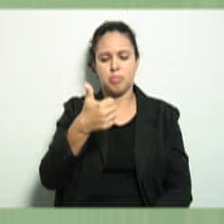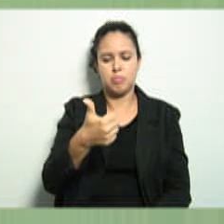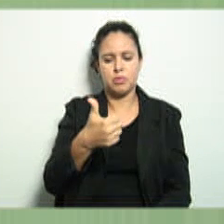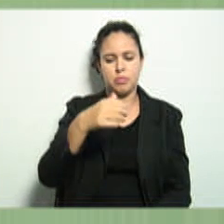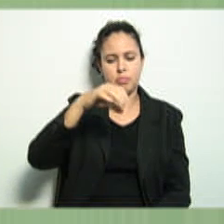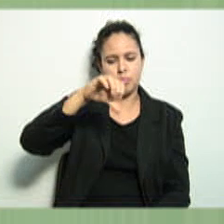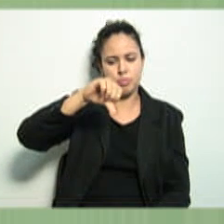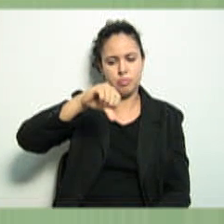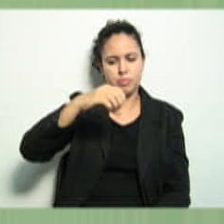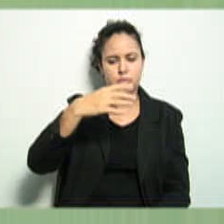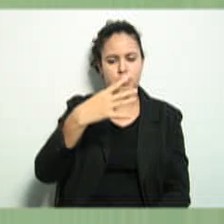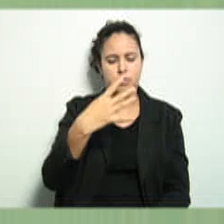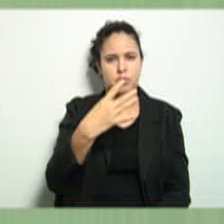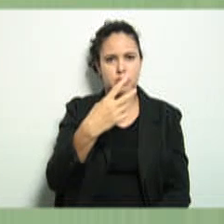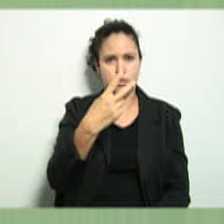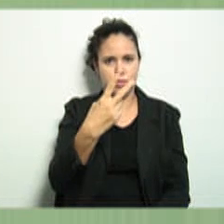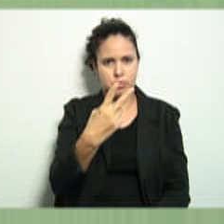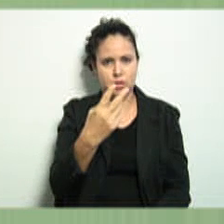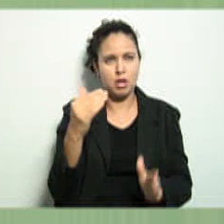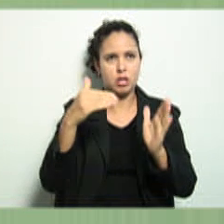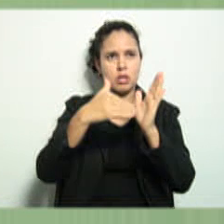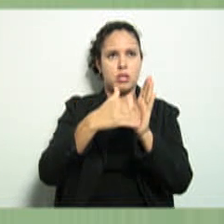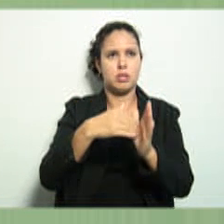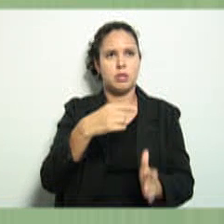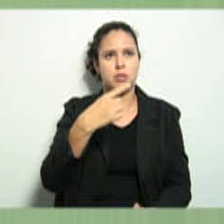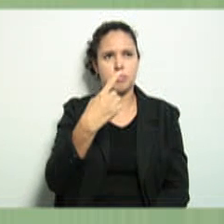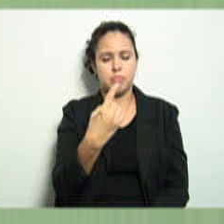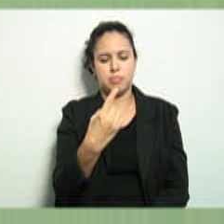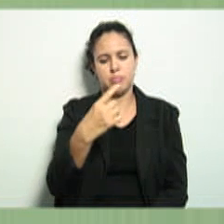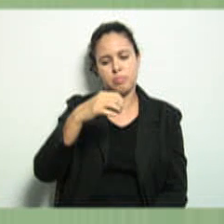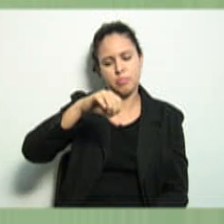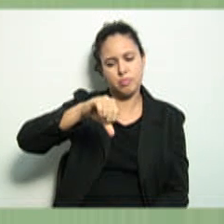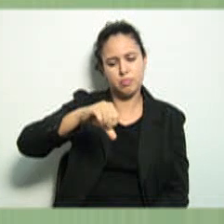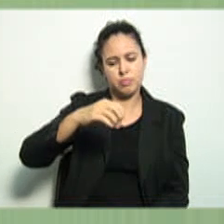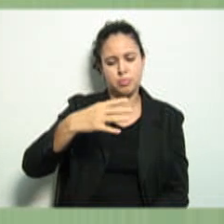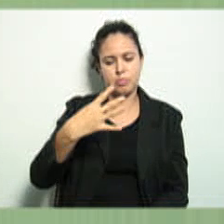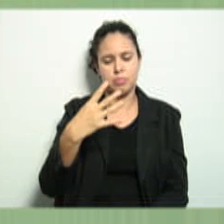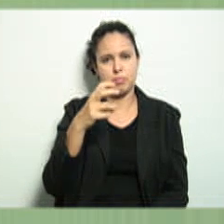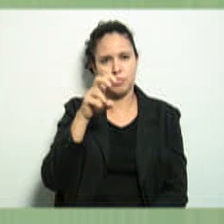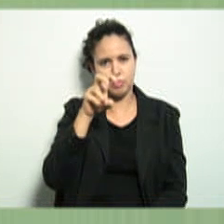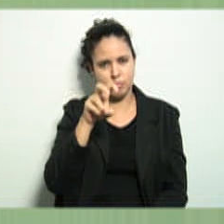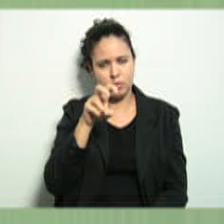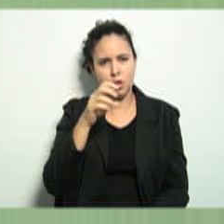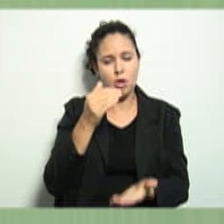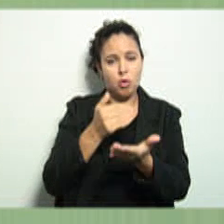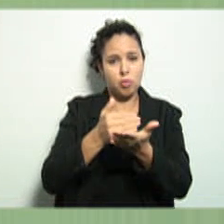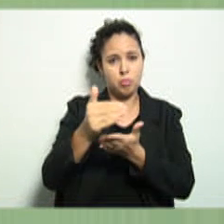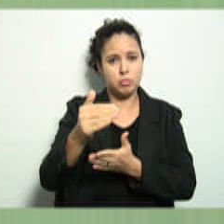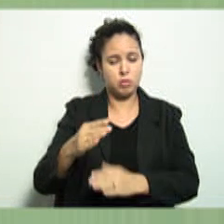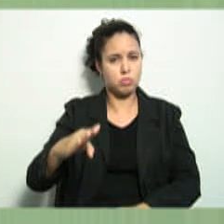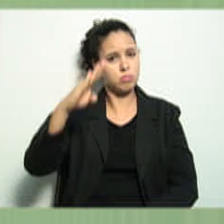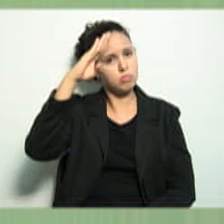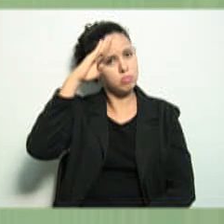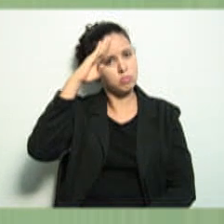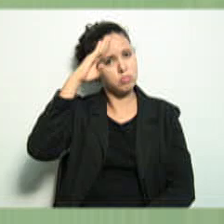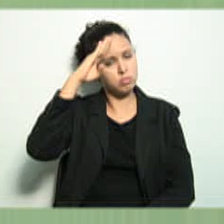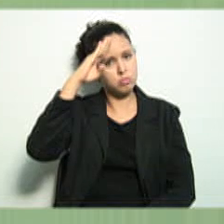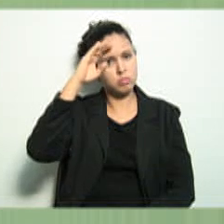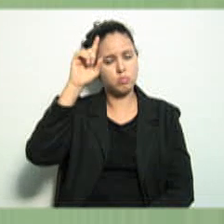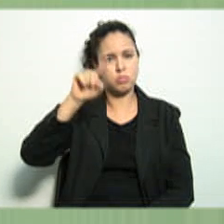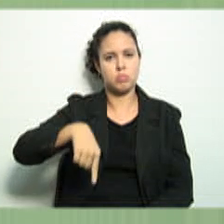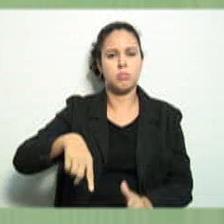1945, durante a Segunda Guerra Mundial, onde surgiram os chamados soldados da borracha.